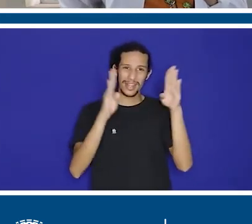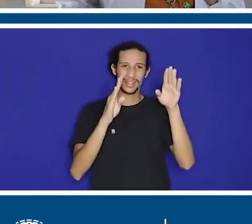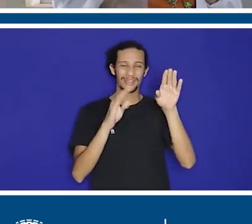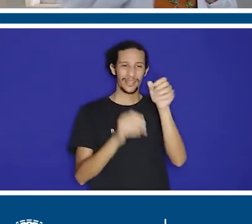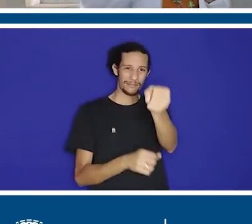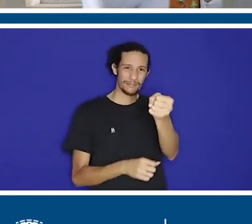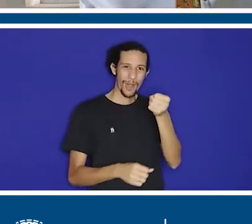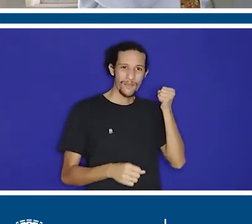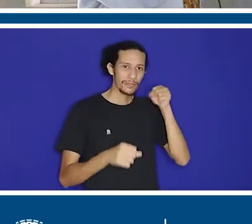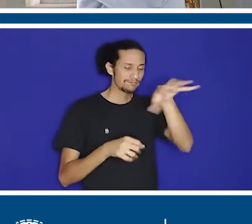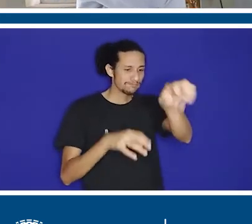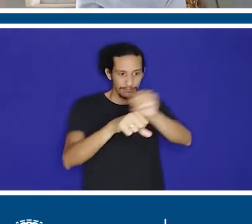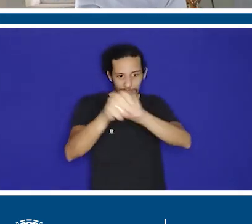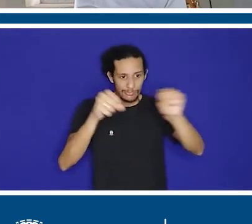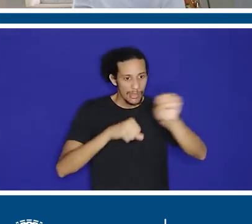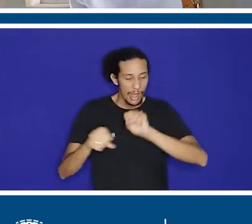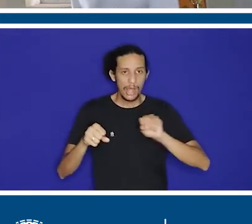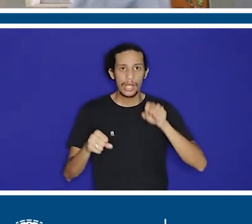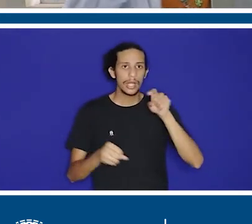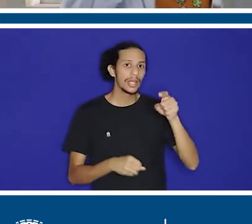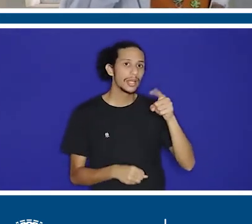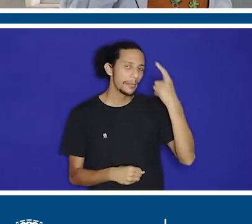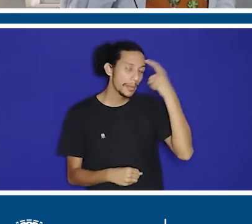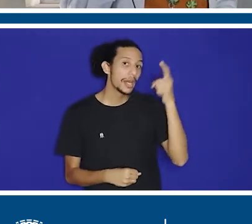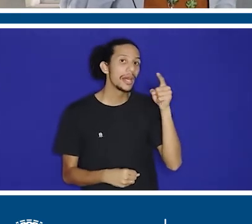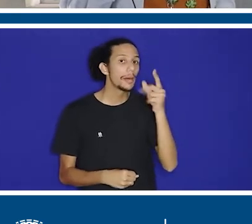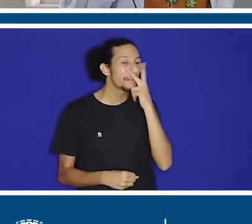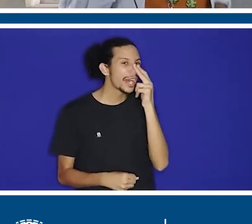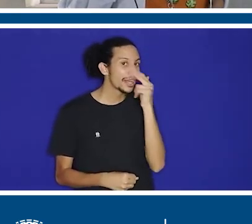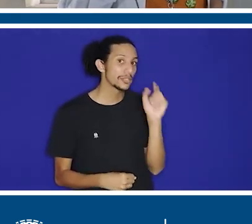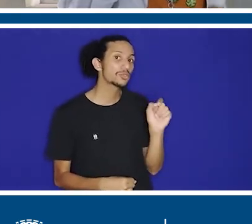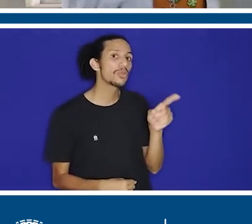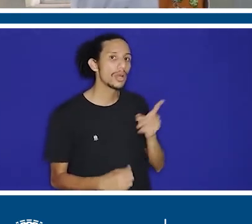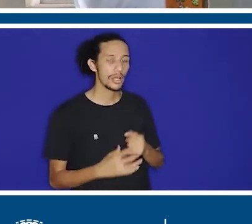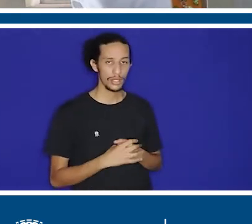da cozinha. Esses aí vocês acham que é o quê?